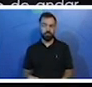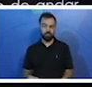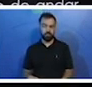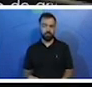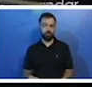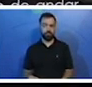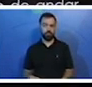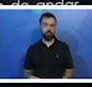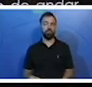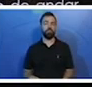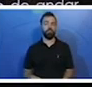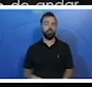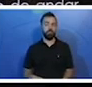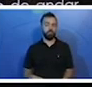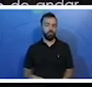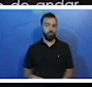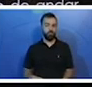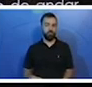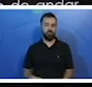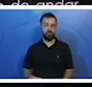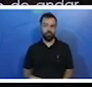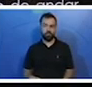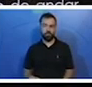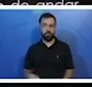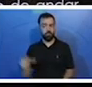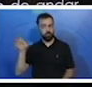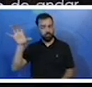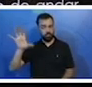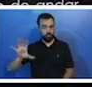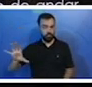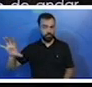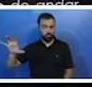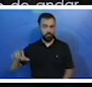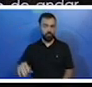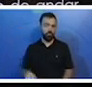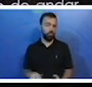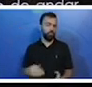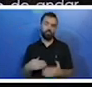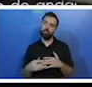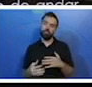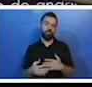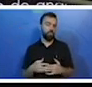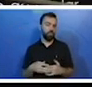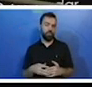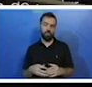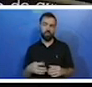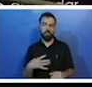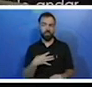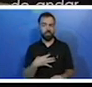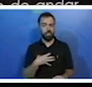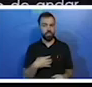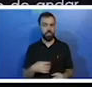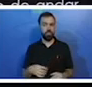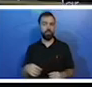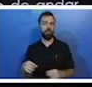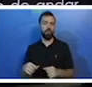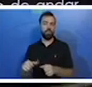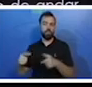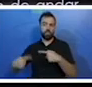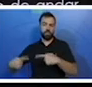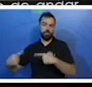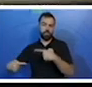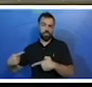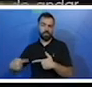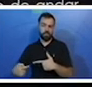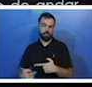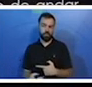que é o essencial. Se pensarmos assim, é possível chamar de ciclismo qualquer modalidade que envolve essas duas partes, o ciclista e a bicicleta.